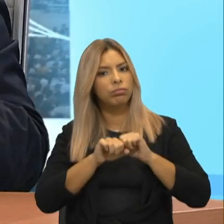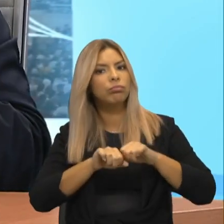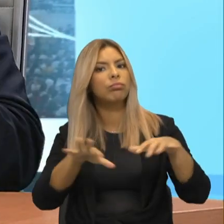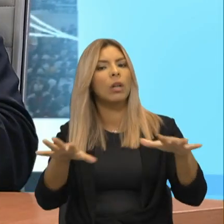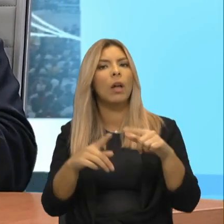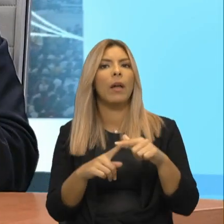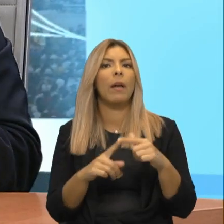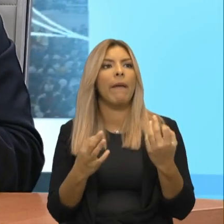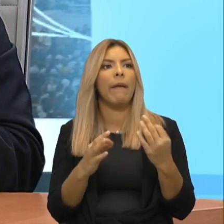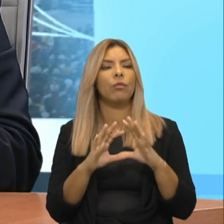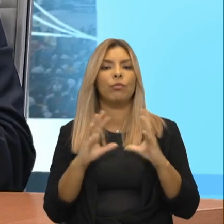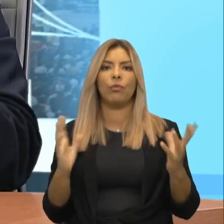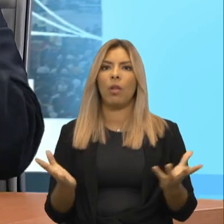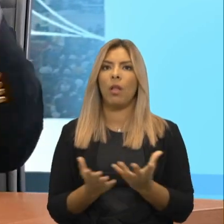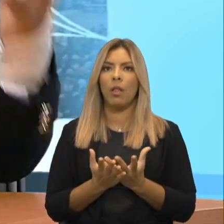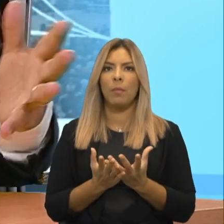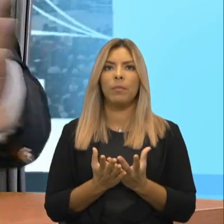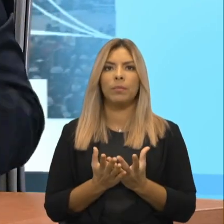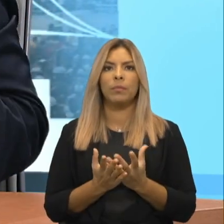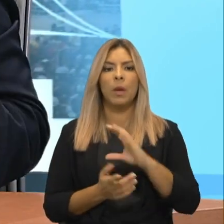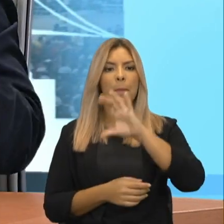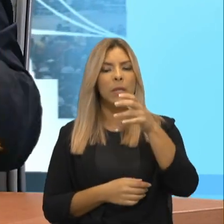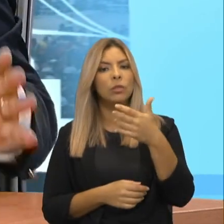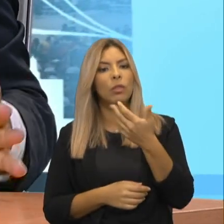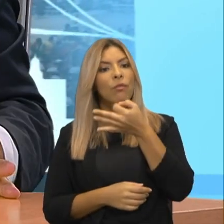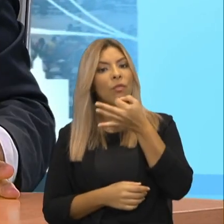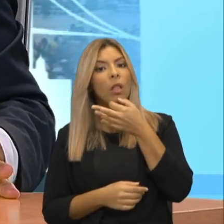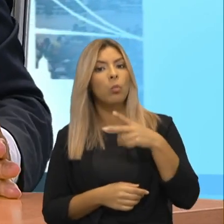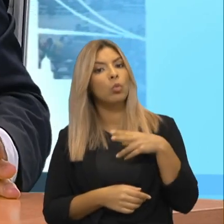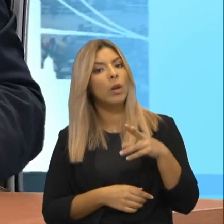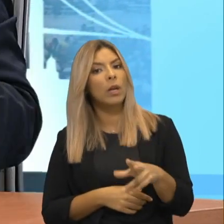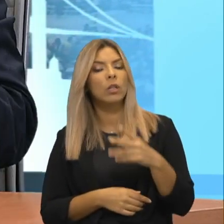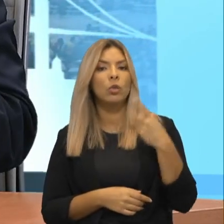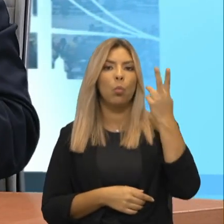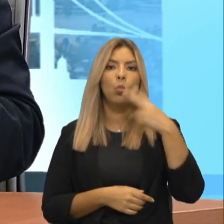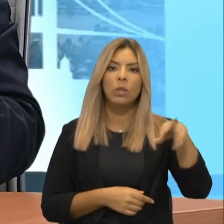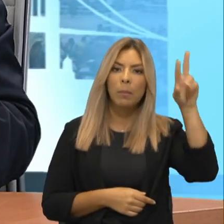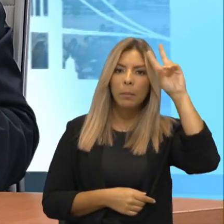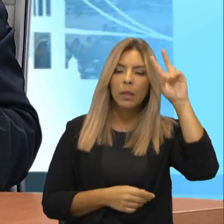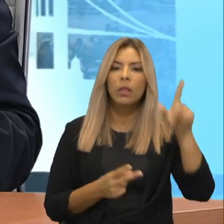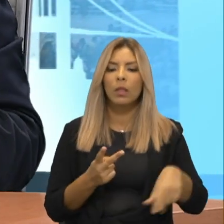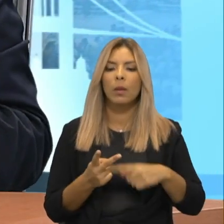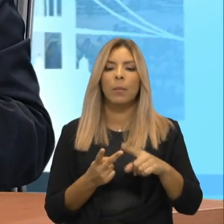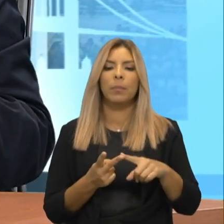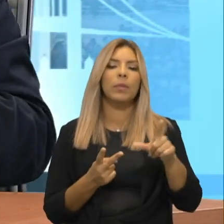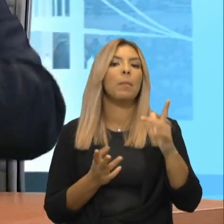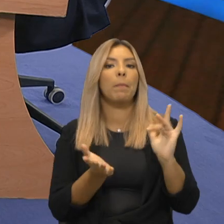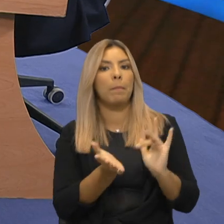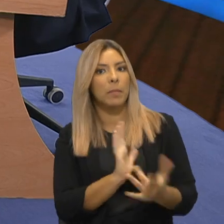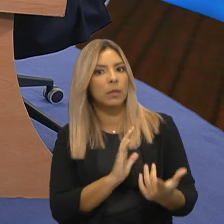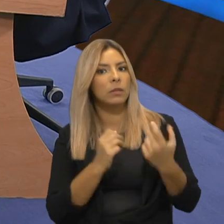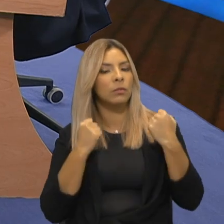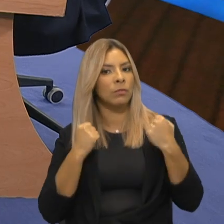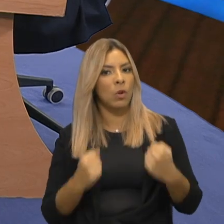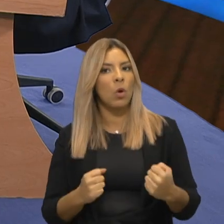daquilo que é o universo dos países da língua portuguesa. Tem uma presença em Moçambique, têm uma presença muito forte no Brasil e